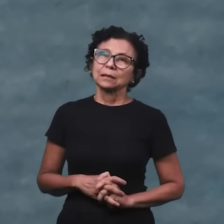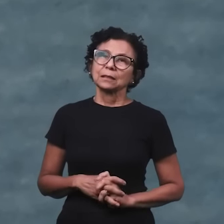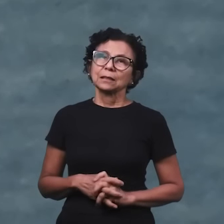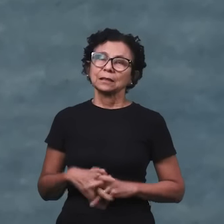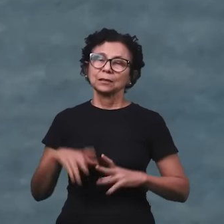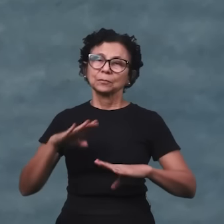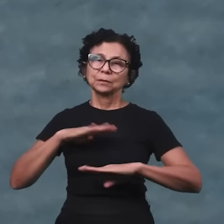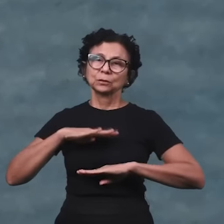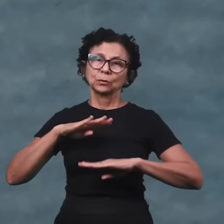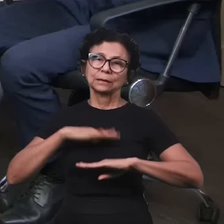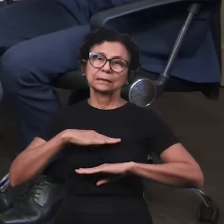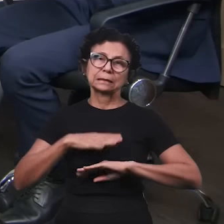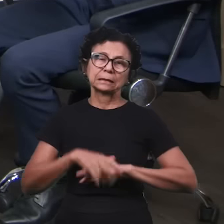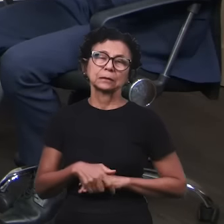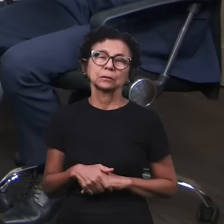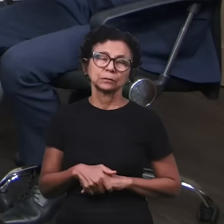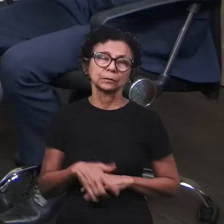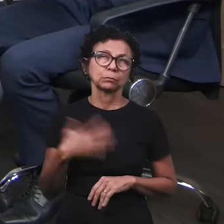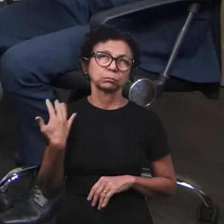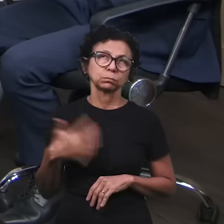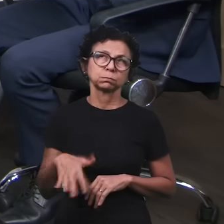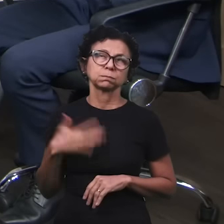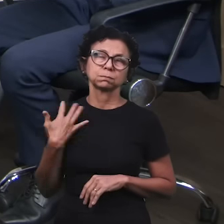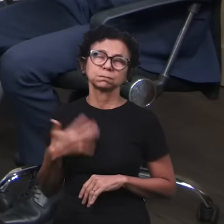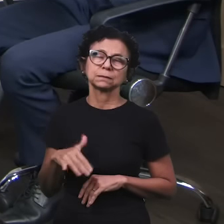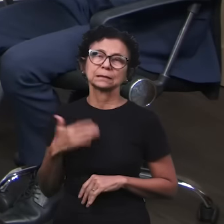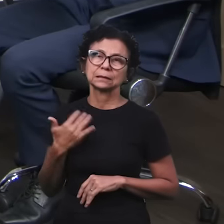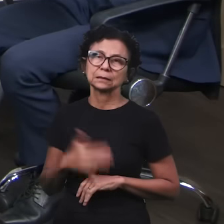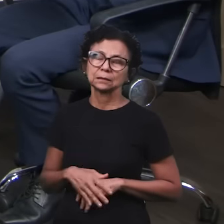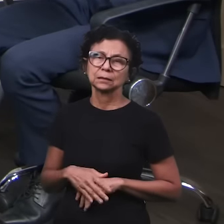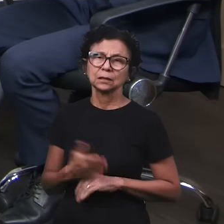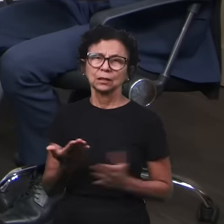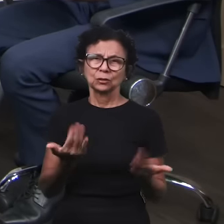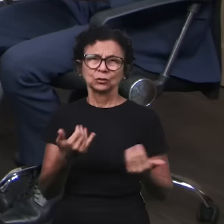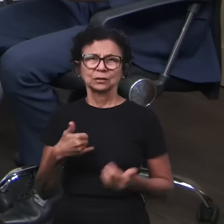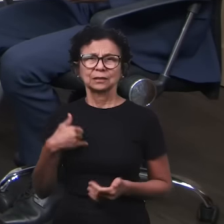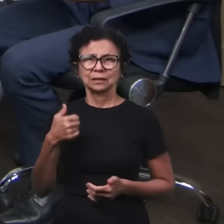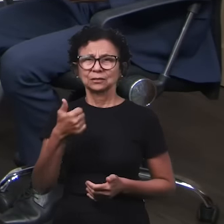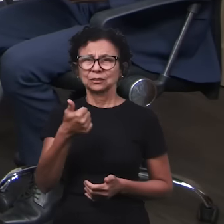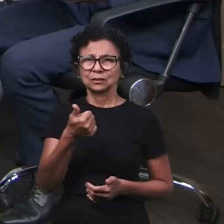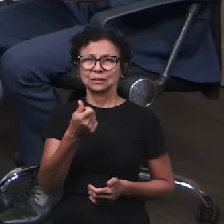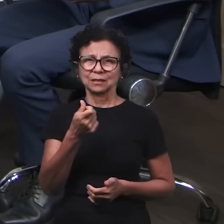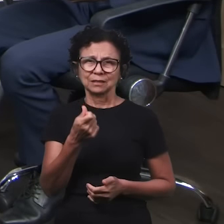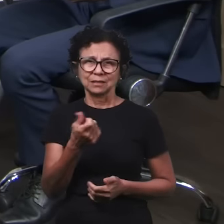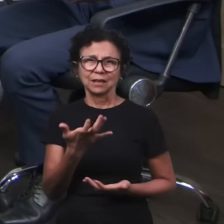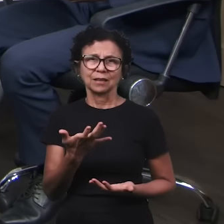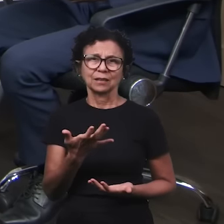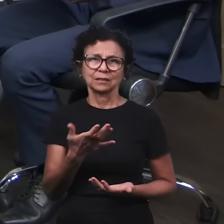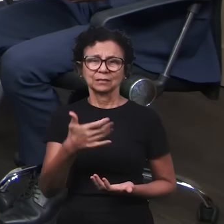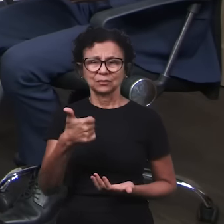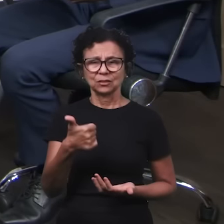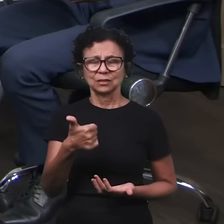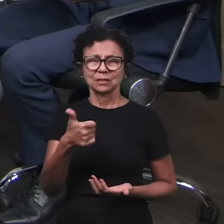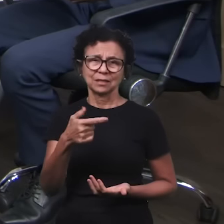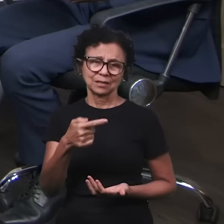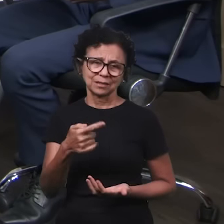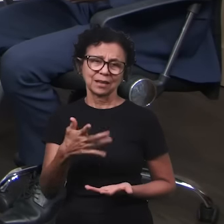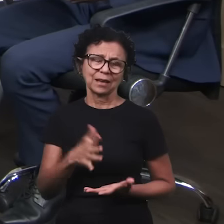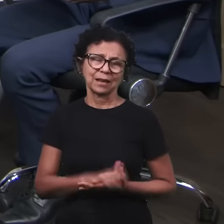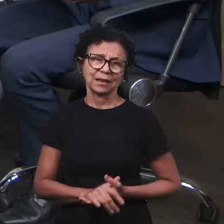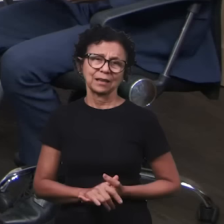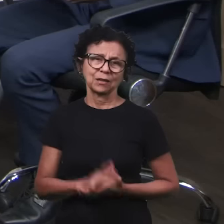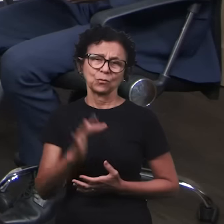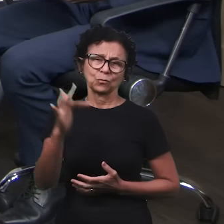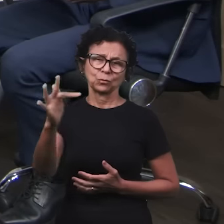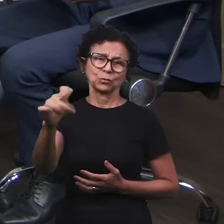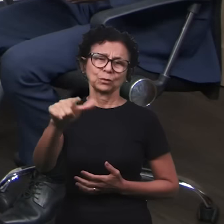bem estressante, na minha opinião, né? O jovem de 16, 17 anos de idade ter que escolher o futuro dele e a odontologia